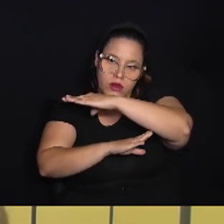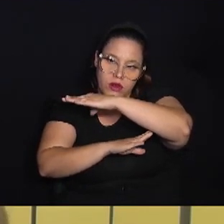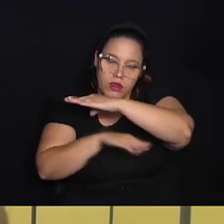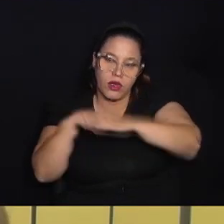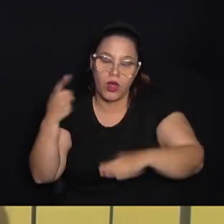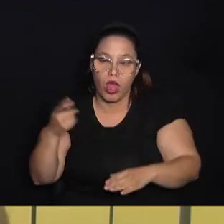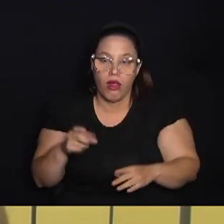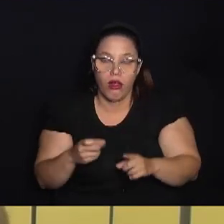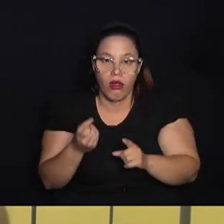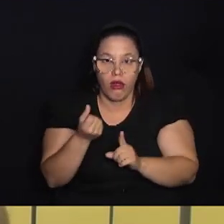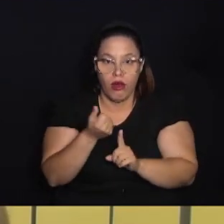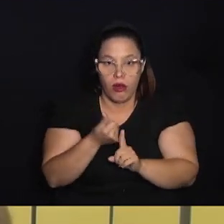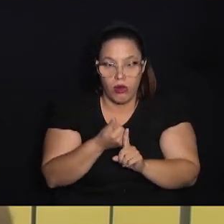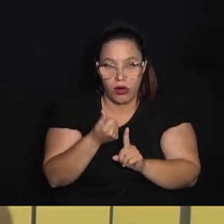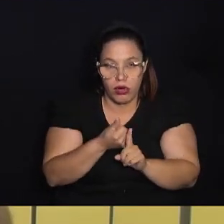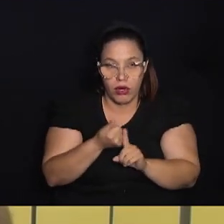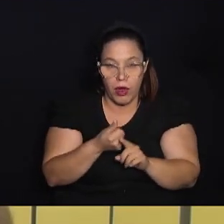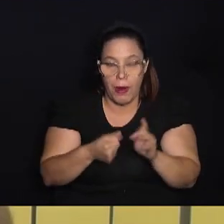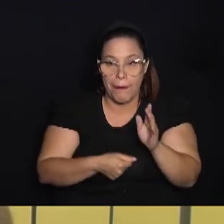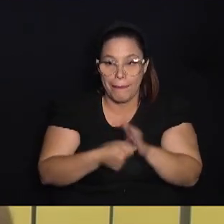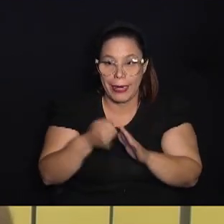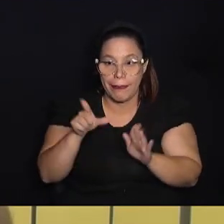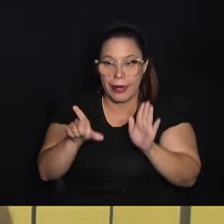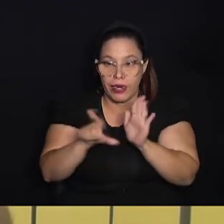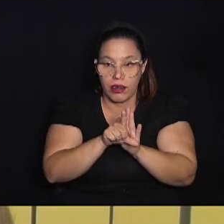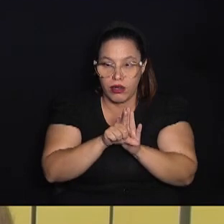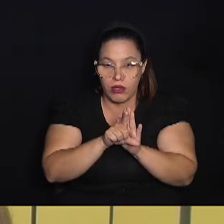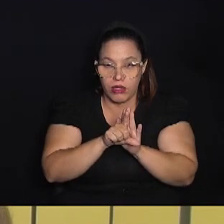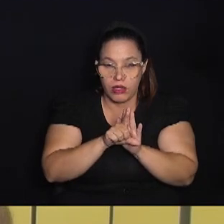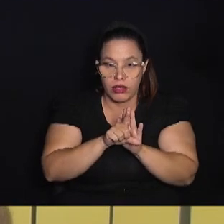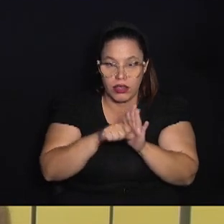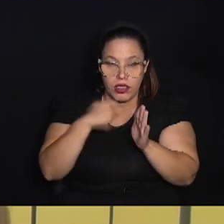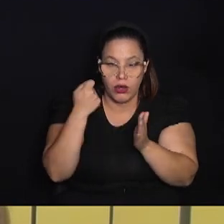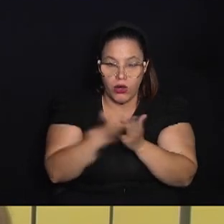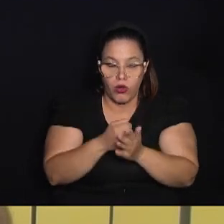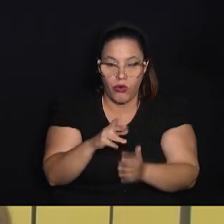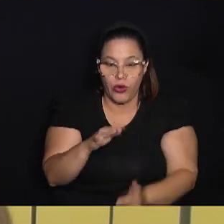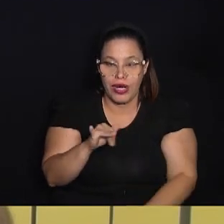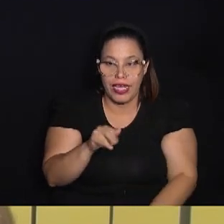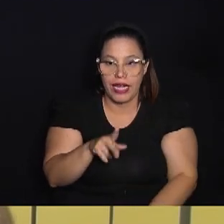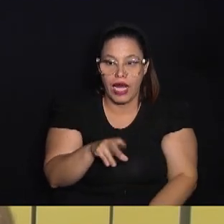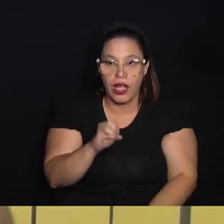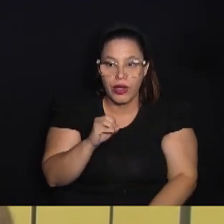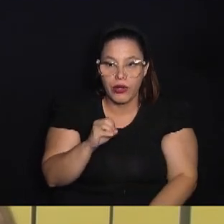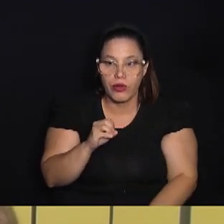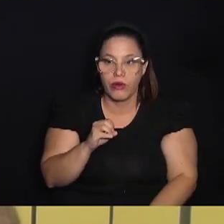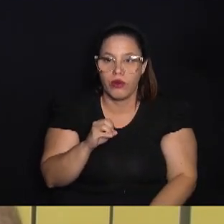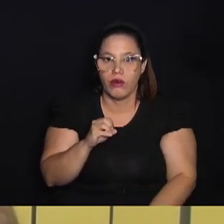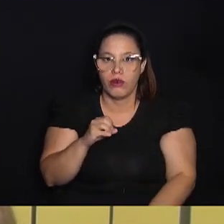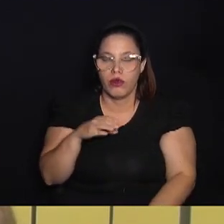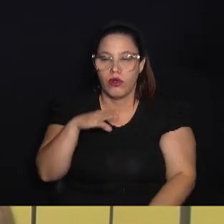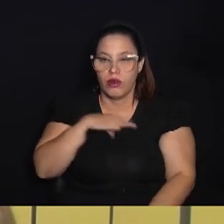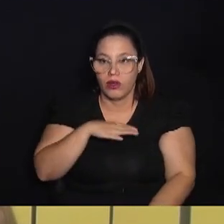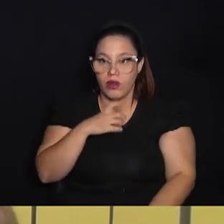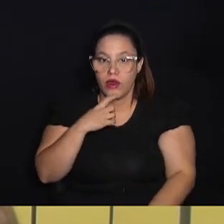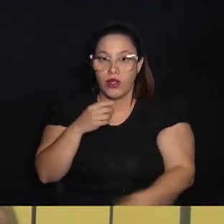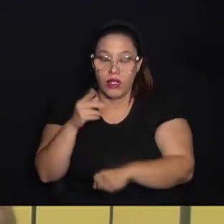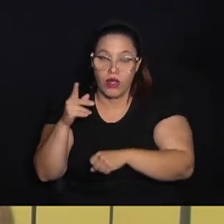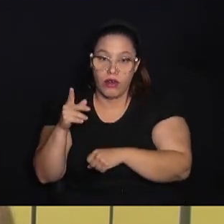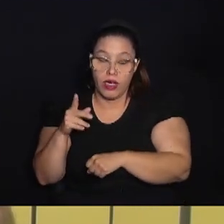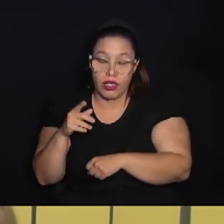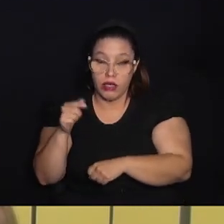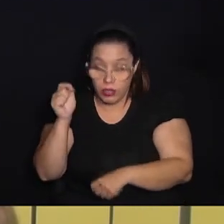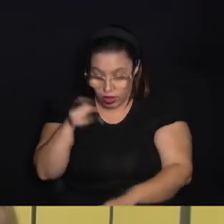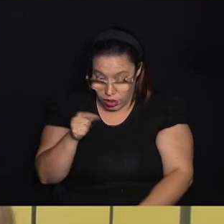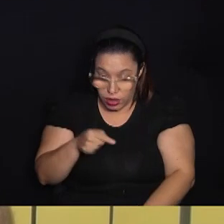primeira lei de reconhecimento do patrimônio funerário Cultural de uma cidade no Brasil e vai ser de Campinas então é